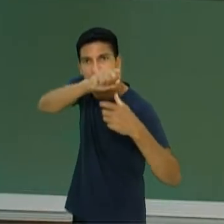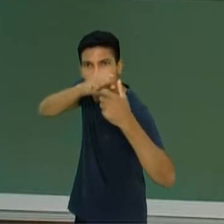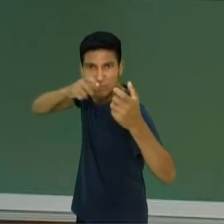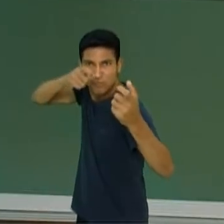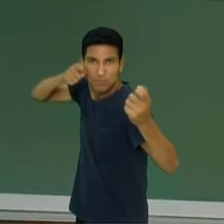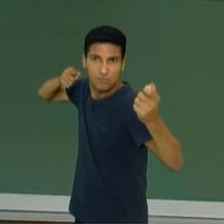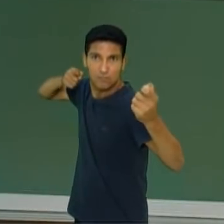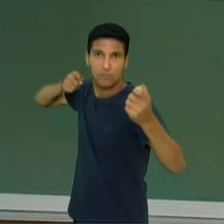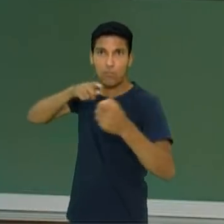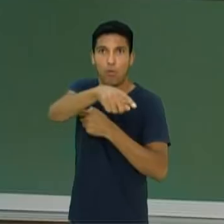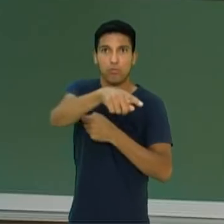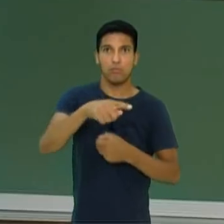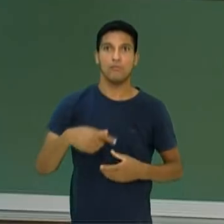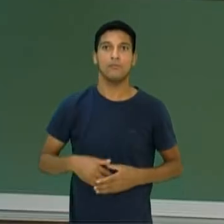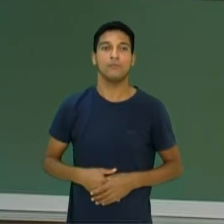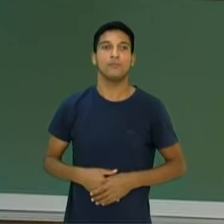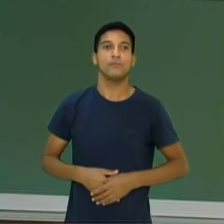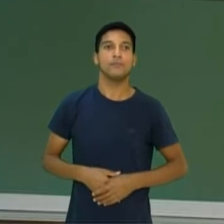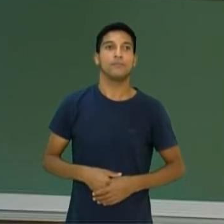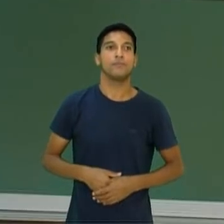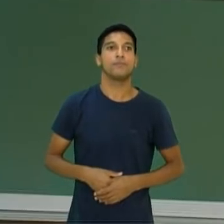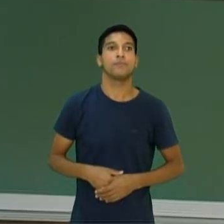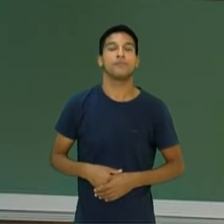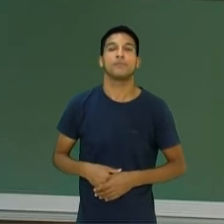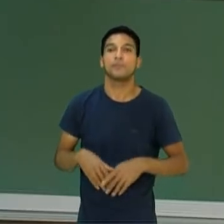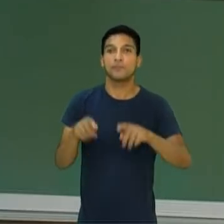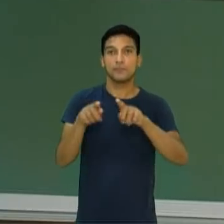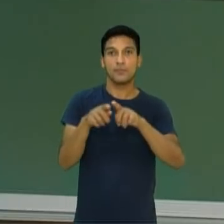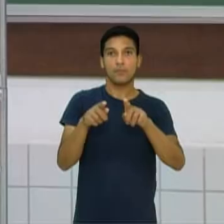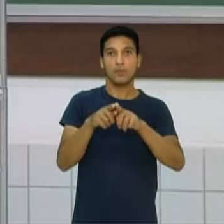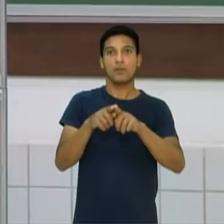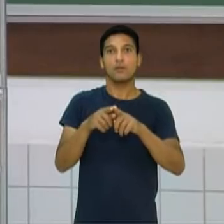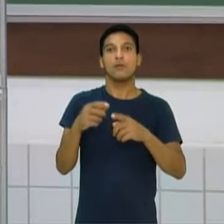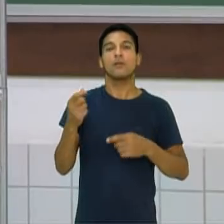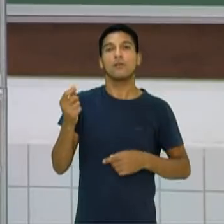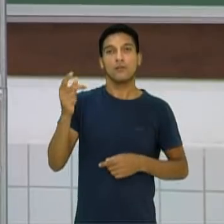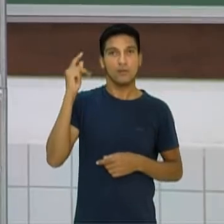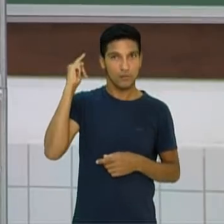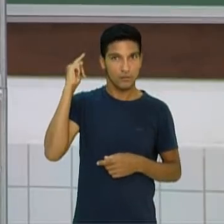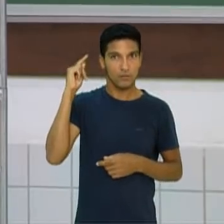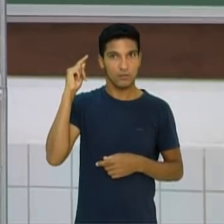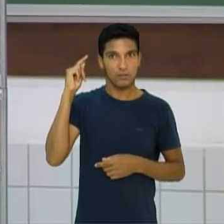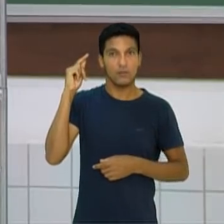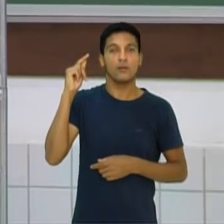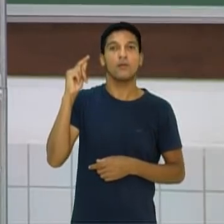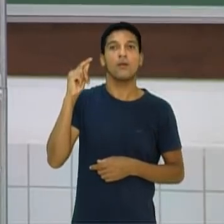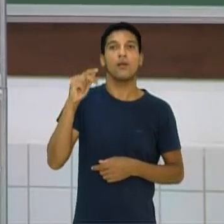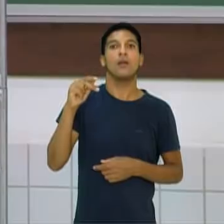armas durante séculos, né? É muito comum nós encontrarmos aí